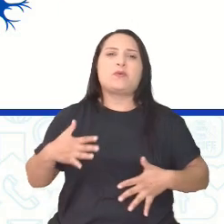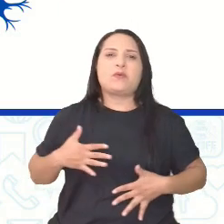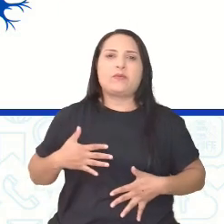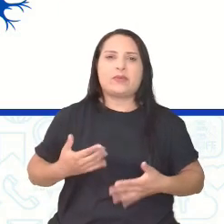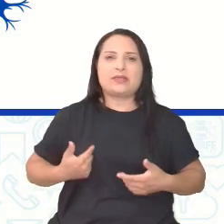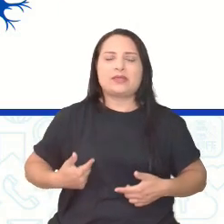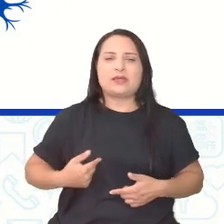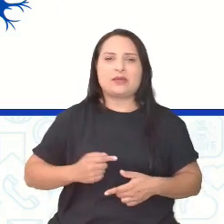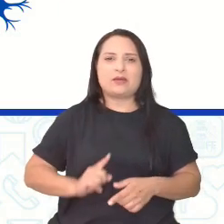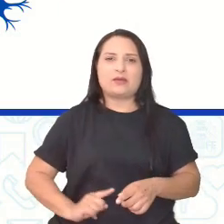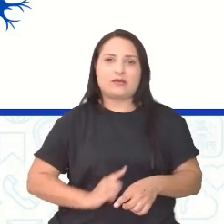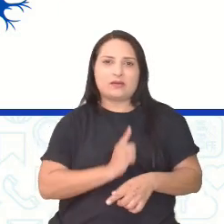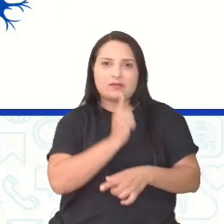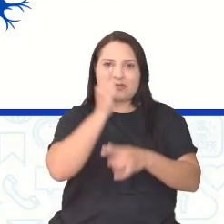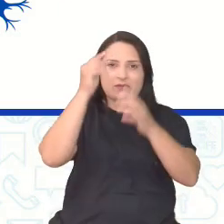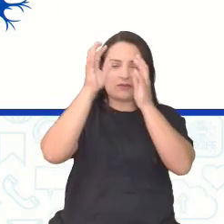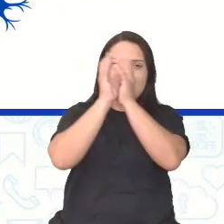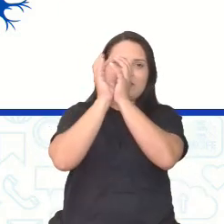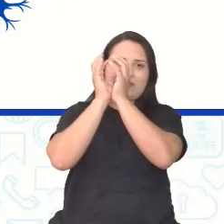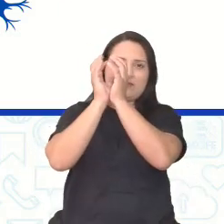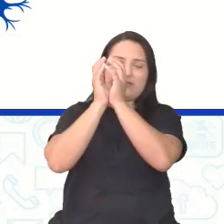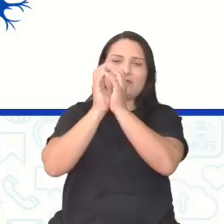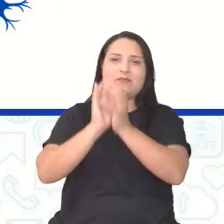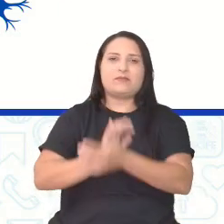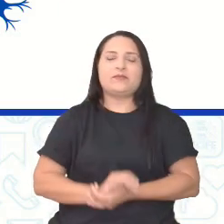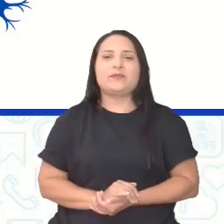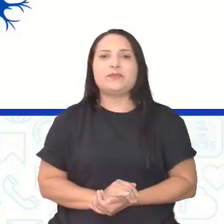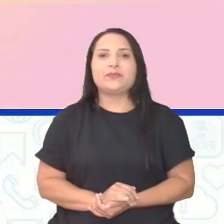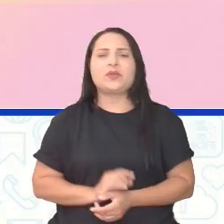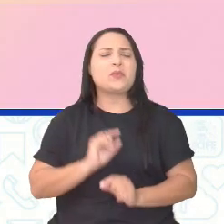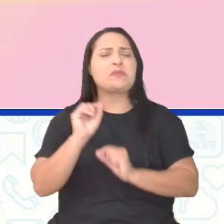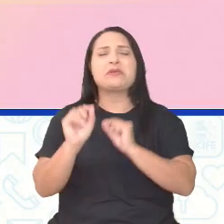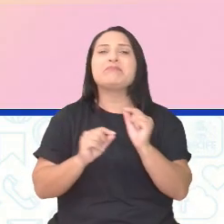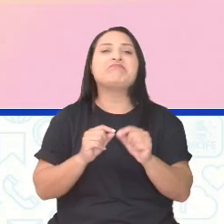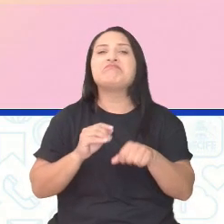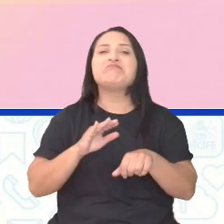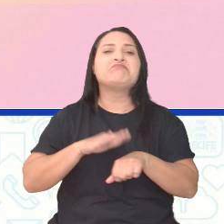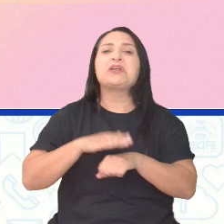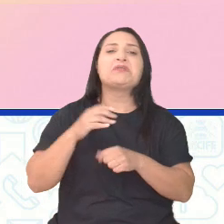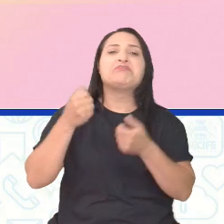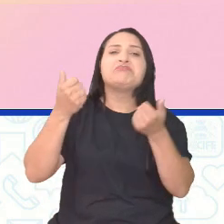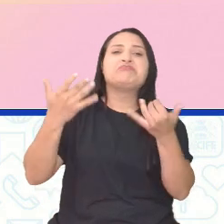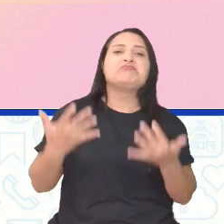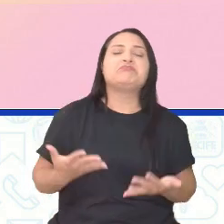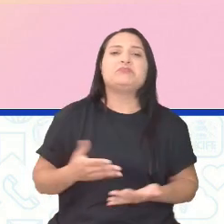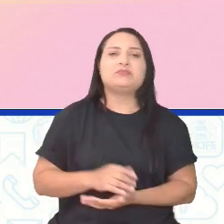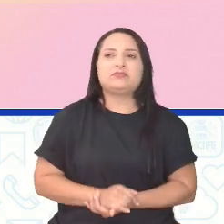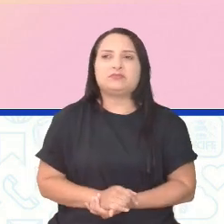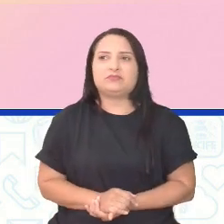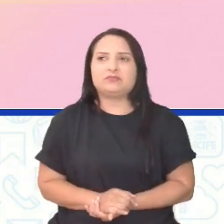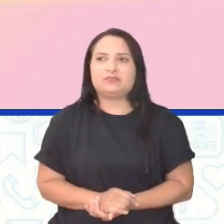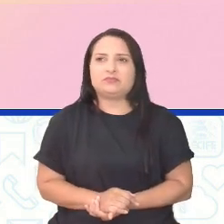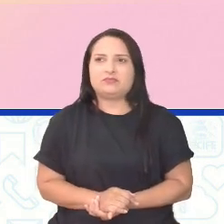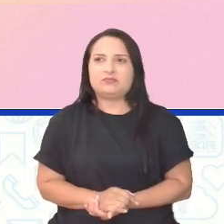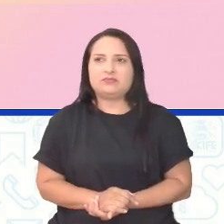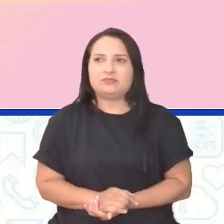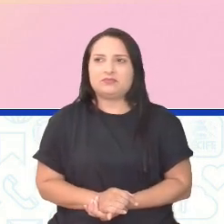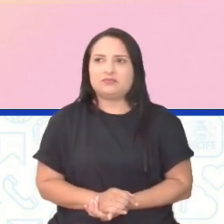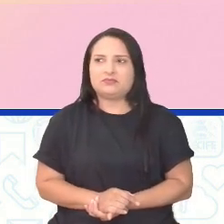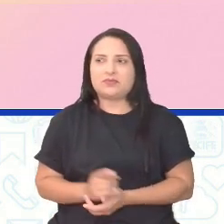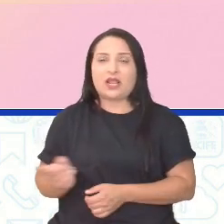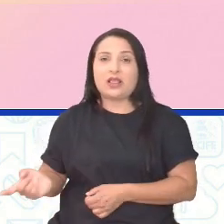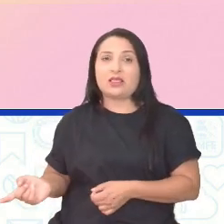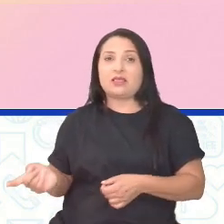parte central. Mas, o que é que nós temos agora, professora? Agora a gente vai para um tecido, que é o